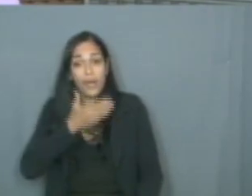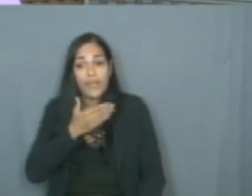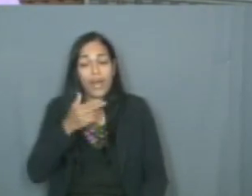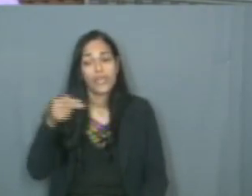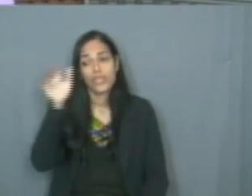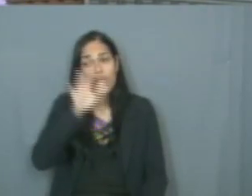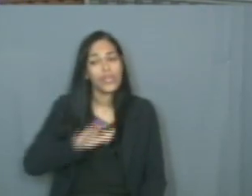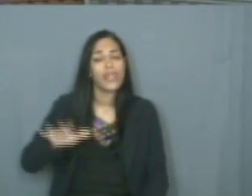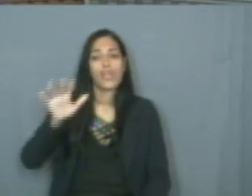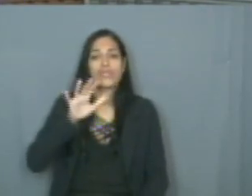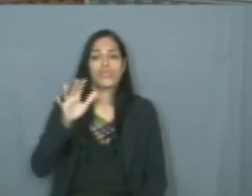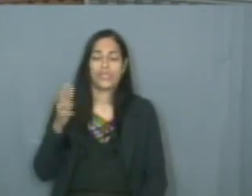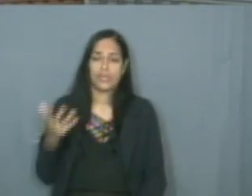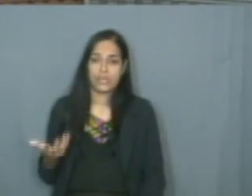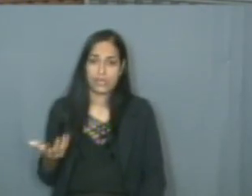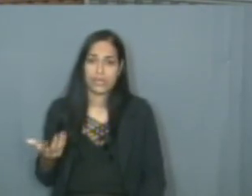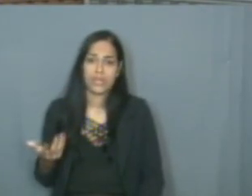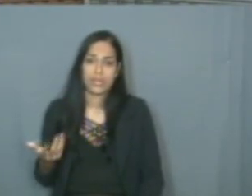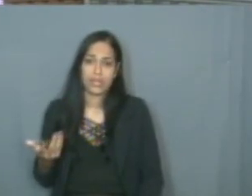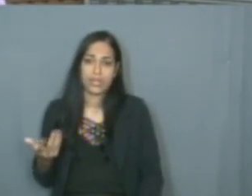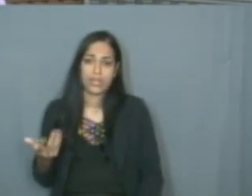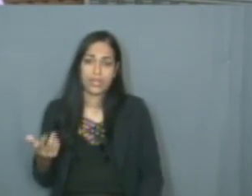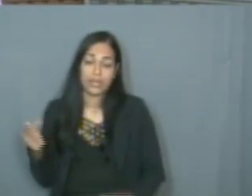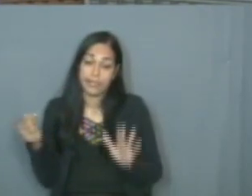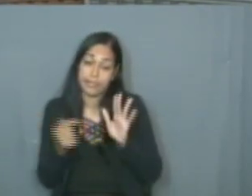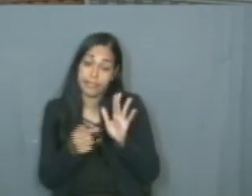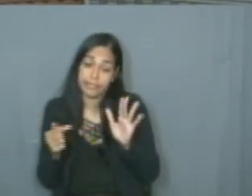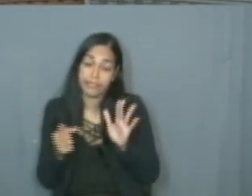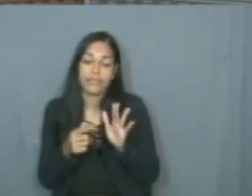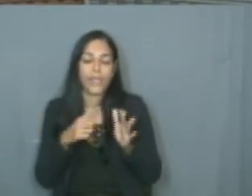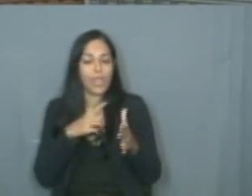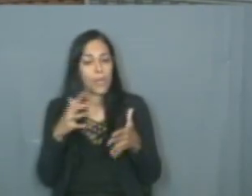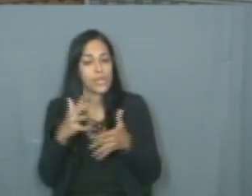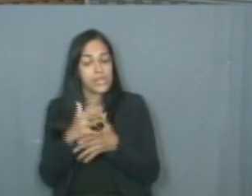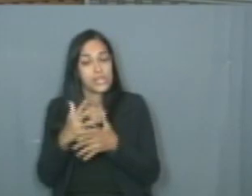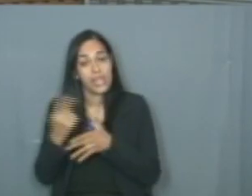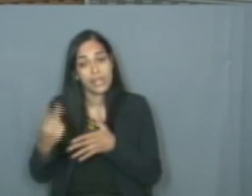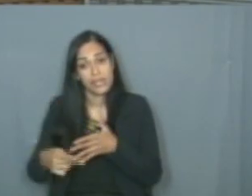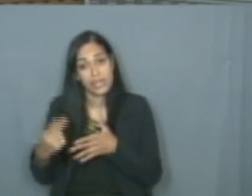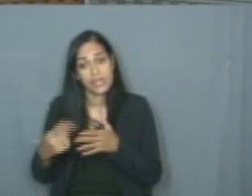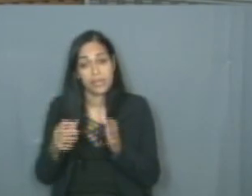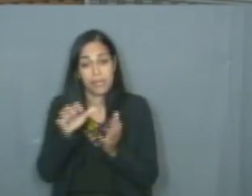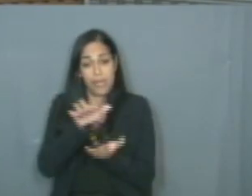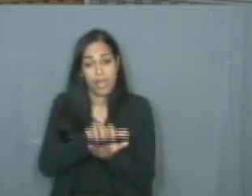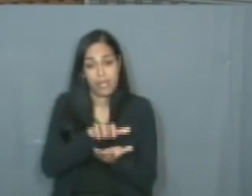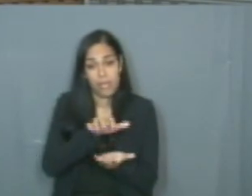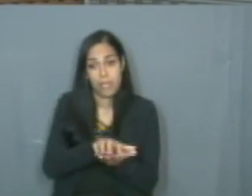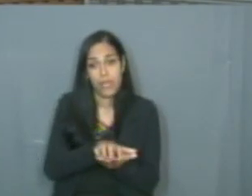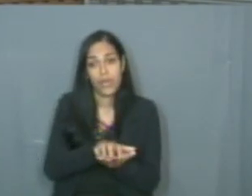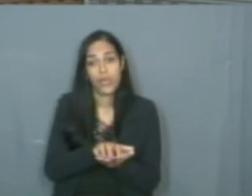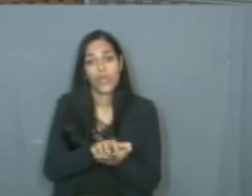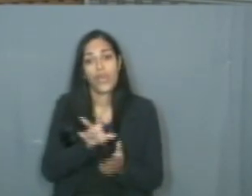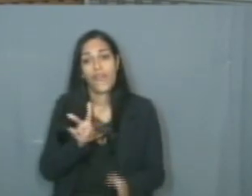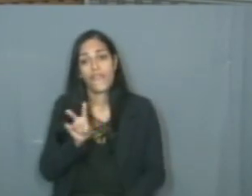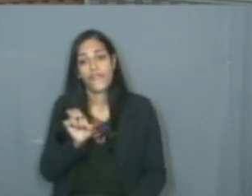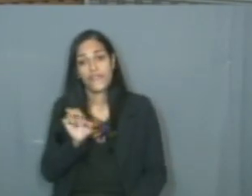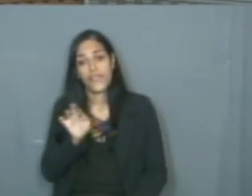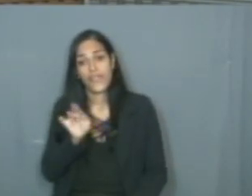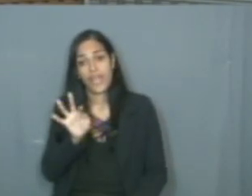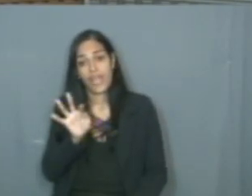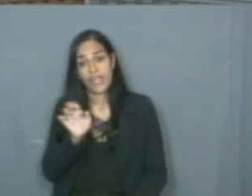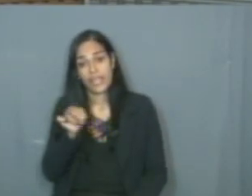inclusive, segundo a própria matéria, há uma cidade aqui no interior de Pernambuco, chamada Vertente do